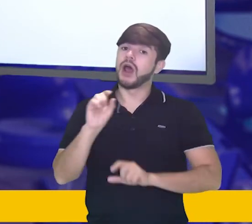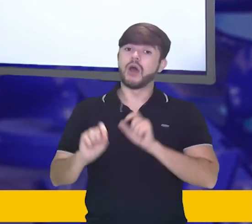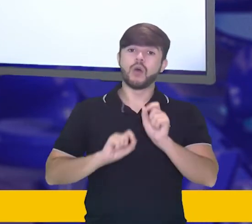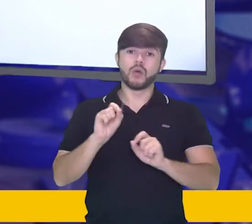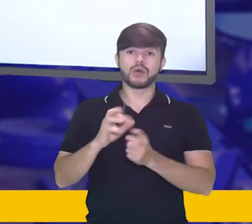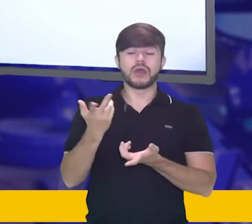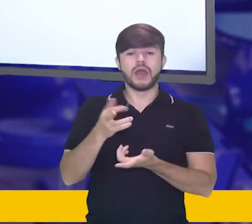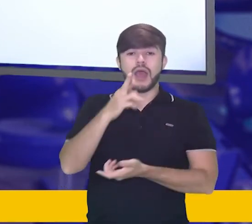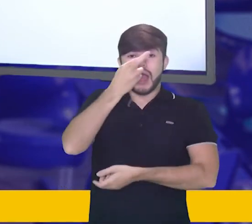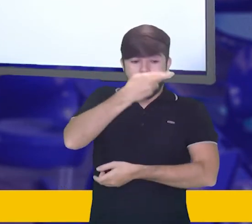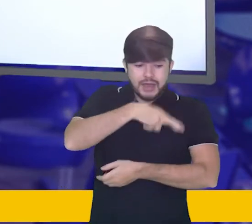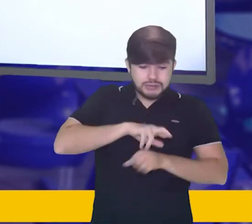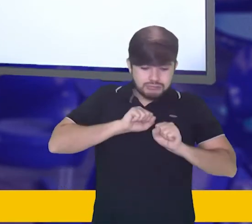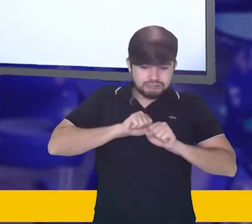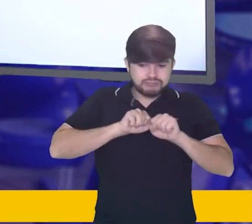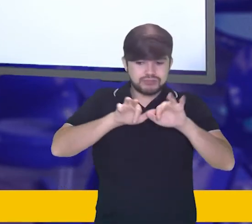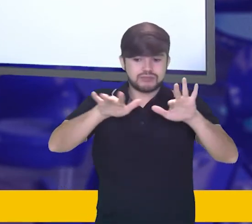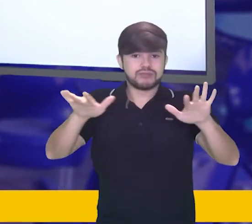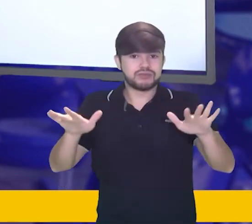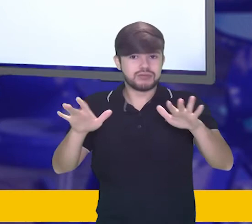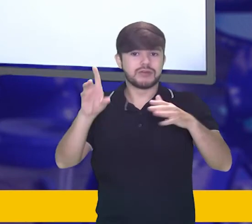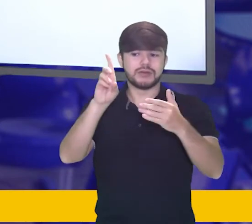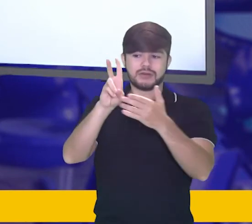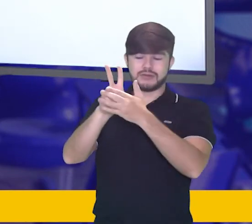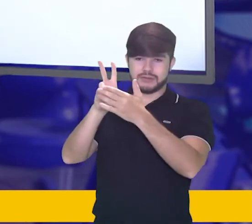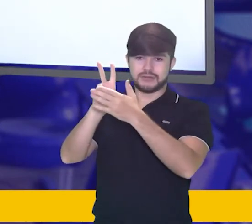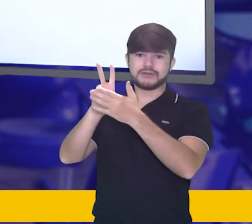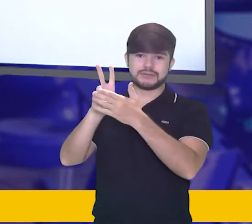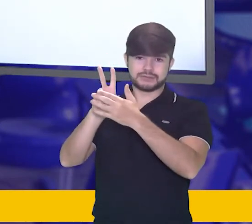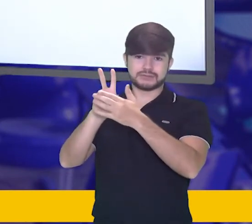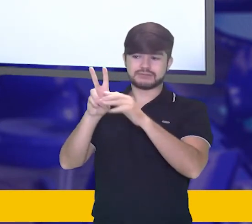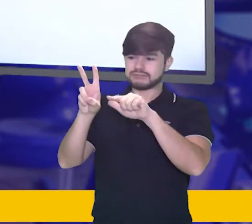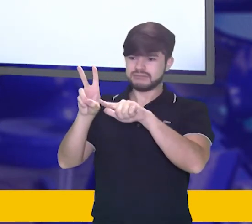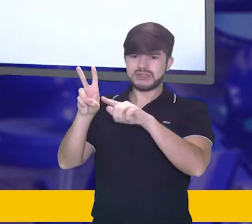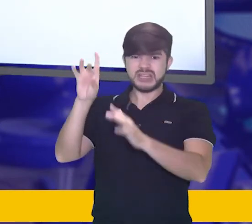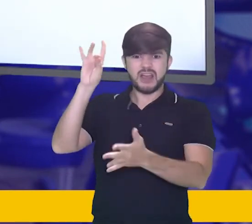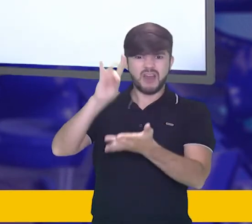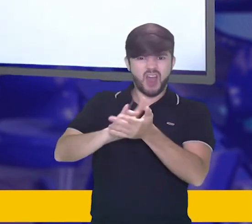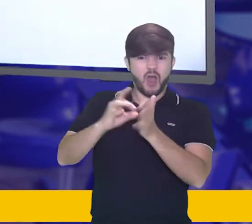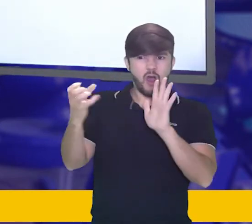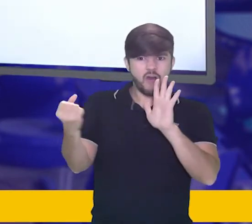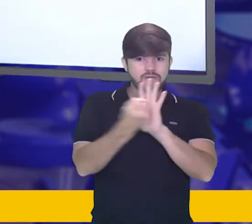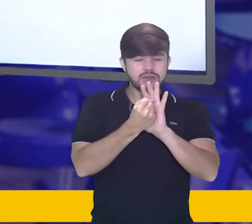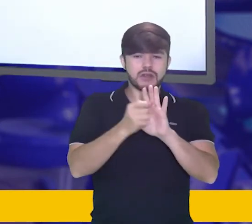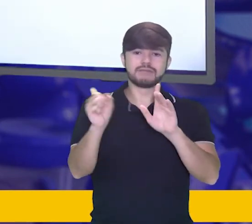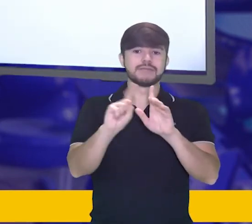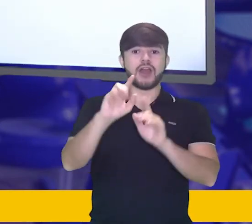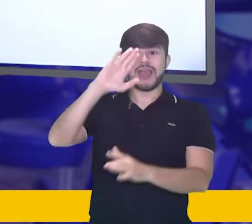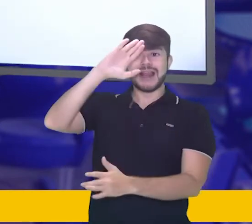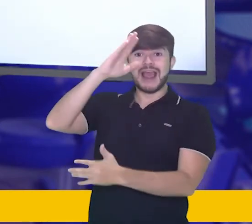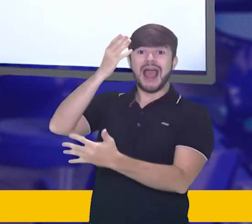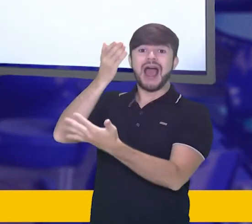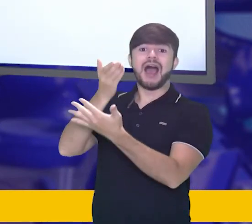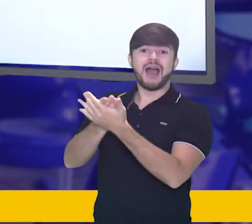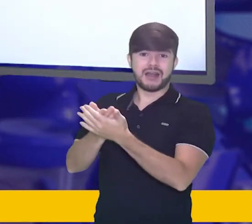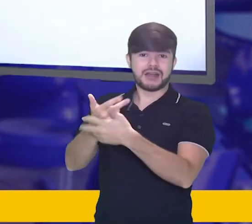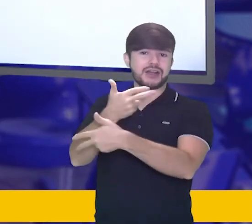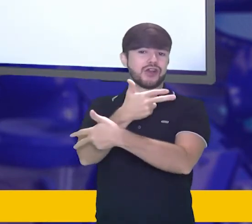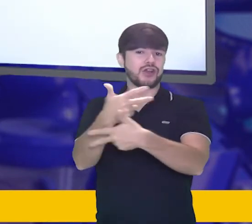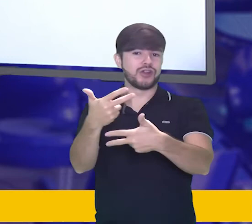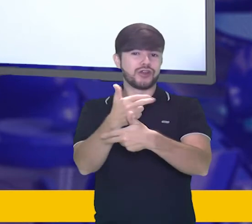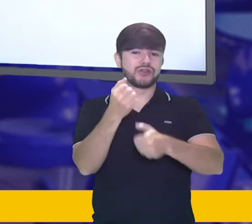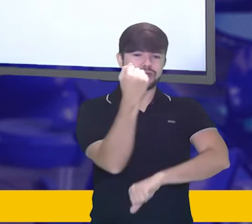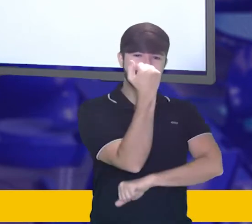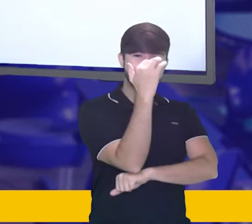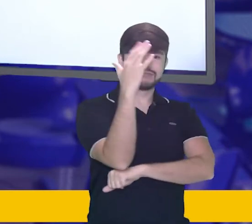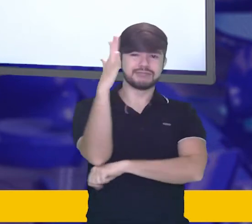indígenas, né? Ou, na verdade, a religiosidade indígena, né? Porque religiões o indígena não tem, porque ele tem uma